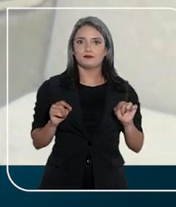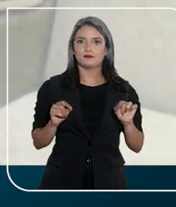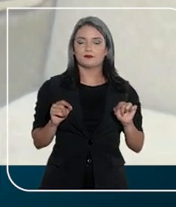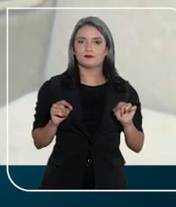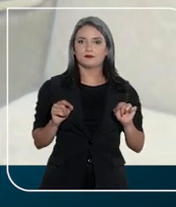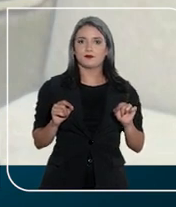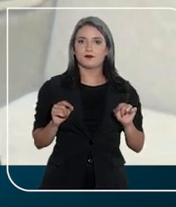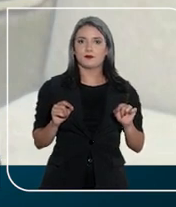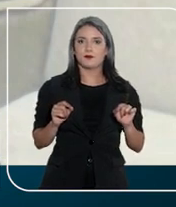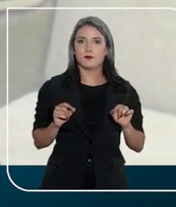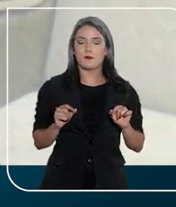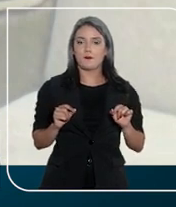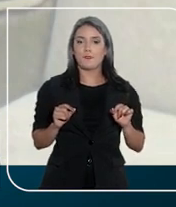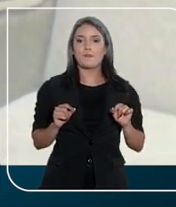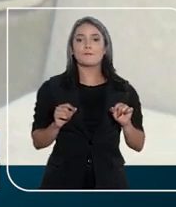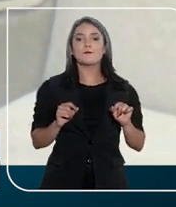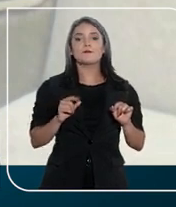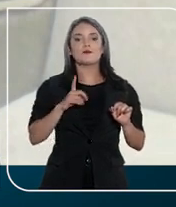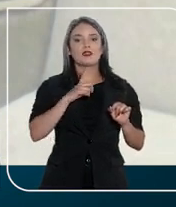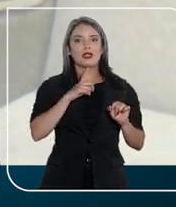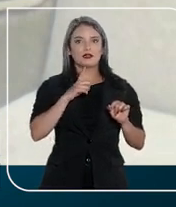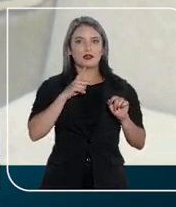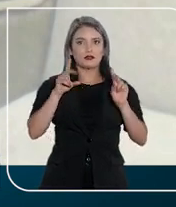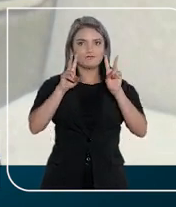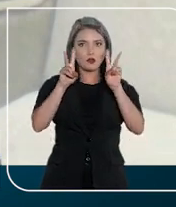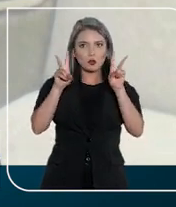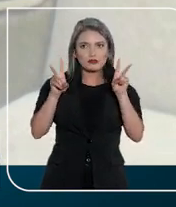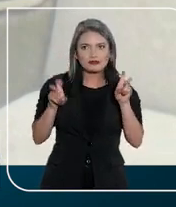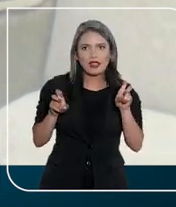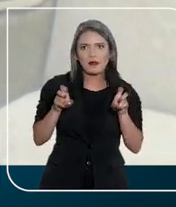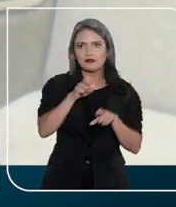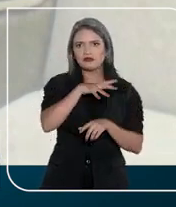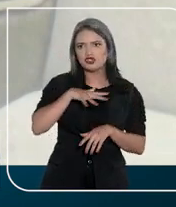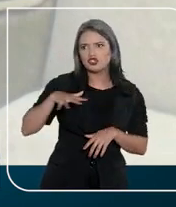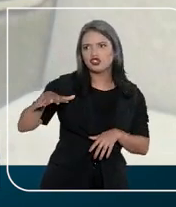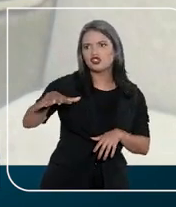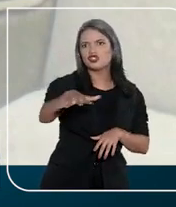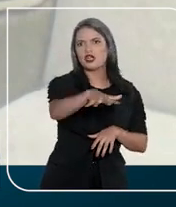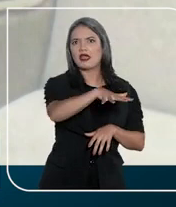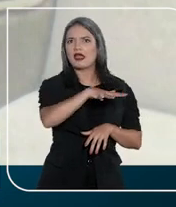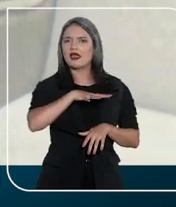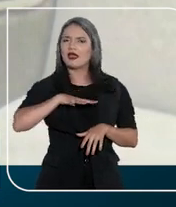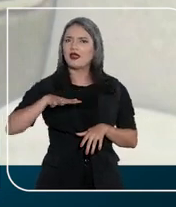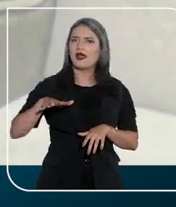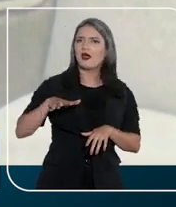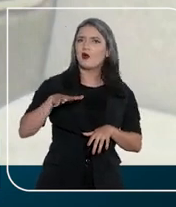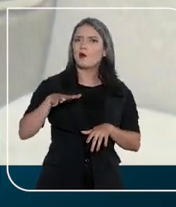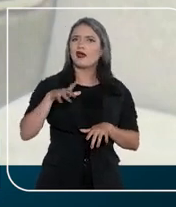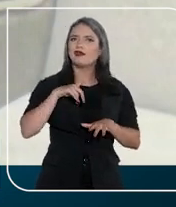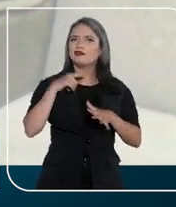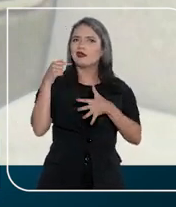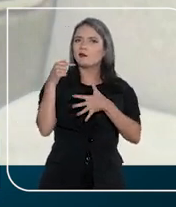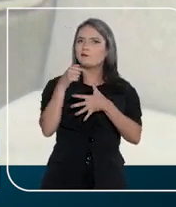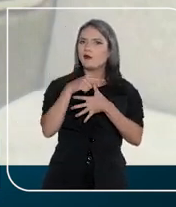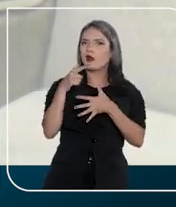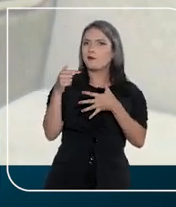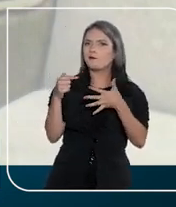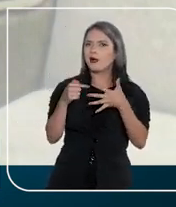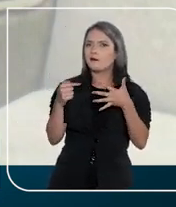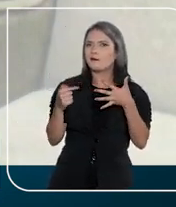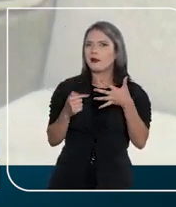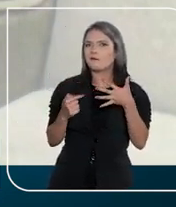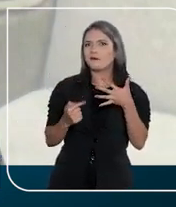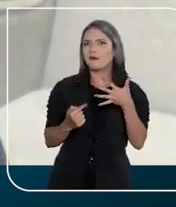é você, dentro de uma temática macro, explorar subtemas. E aí, de fato, não dá para exigir